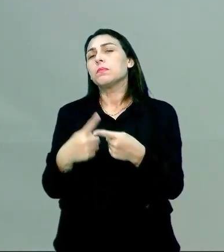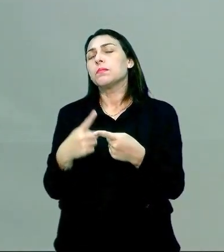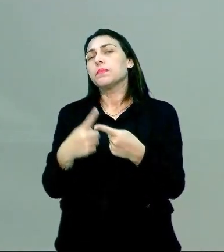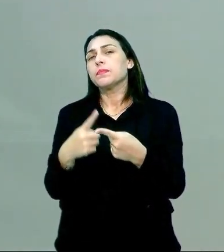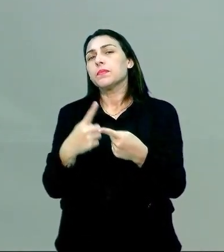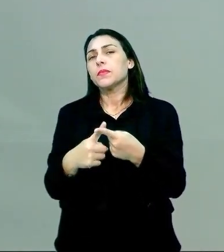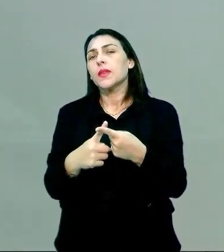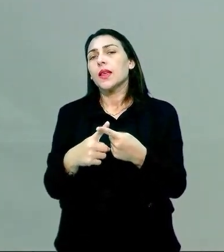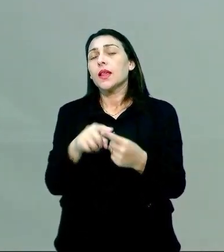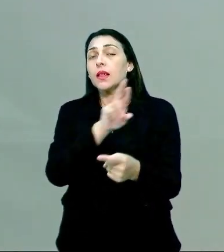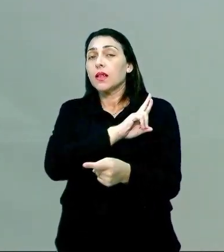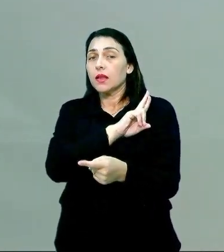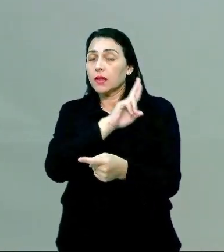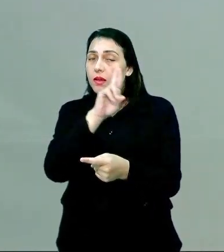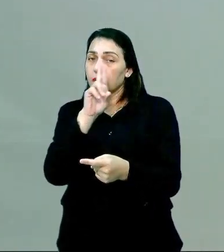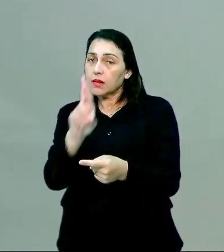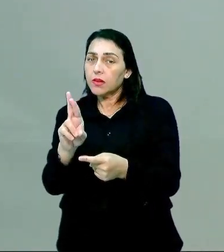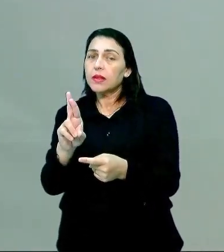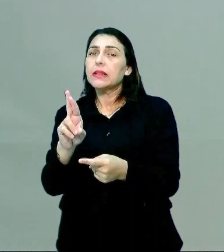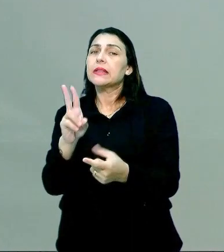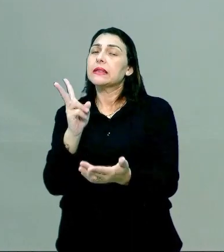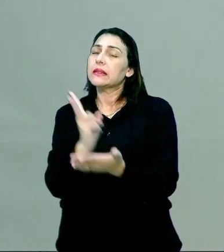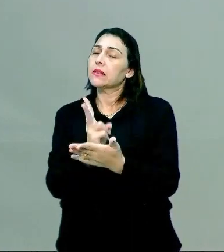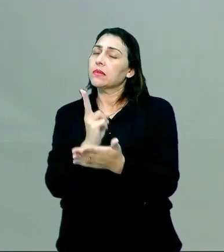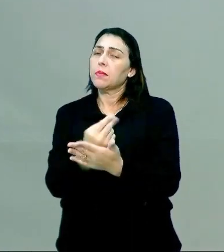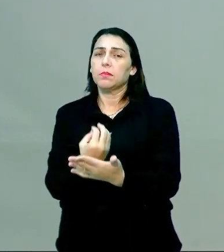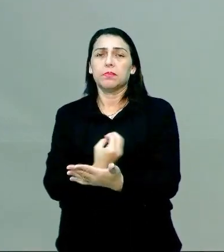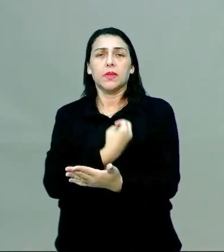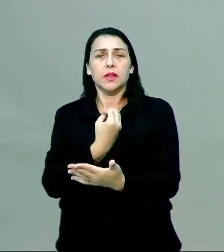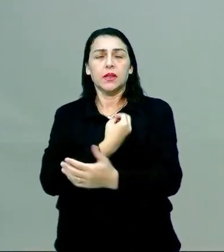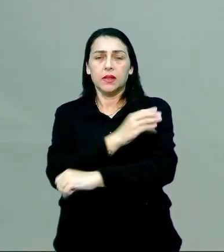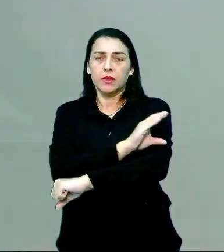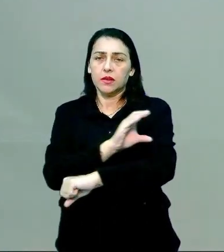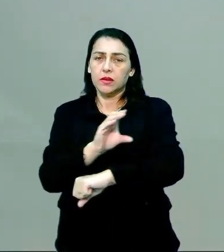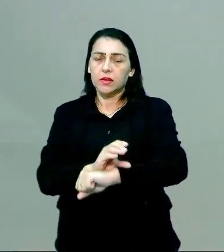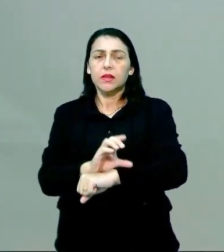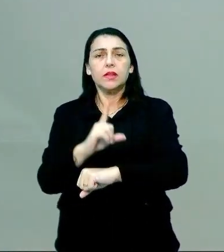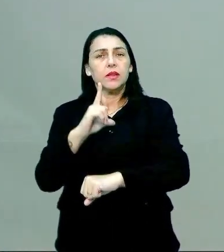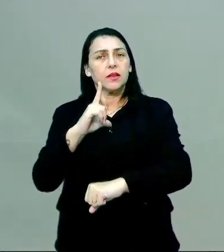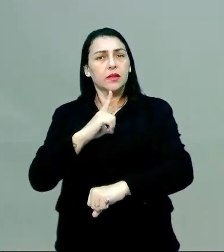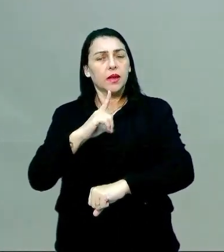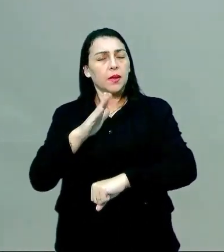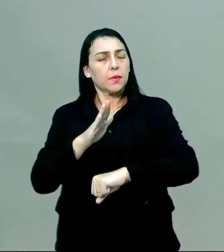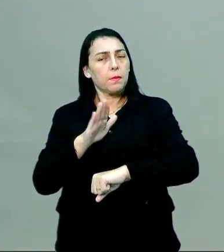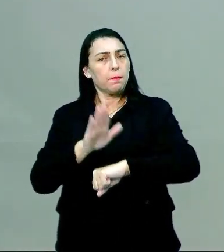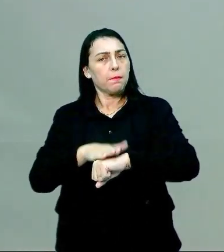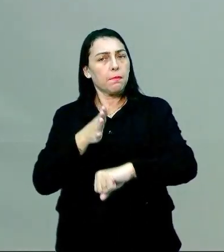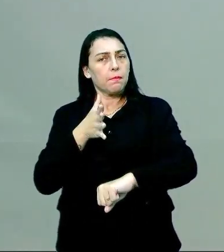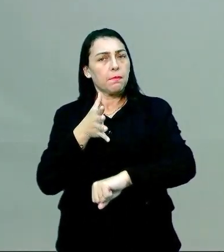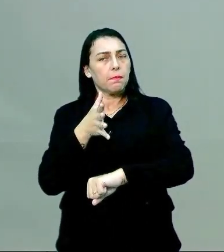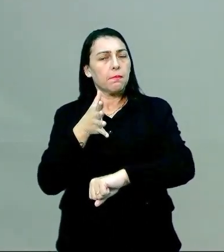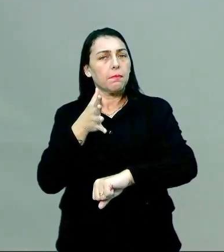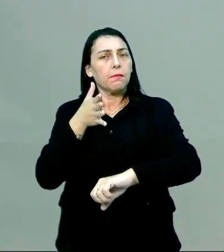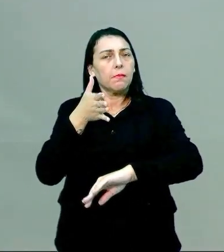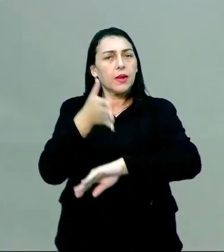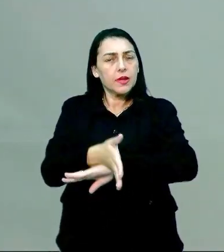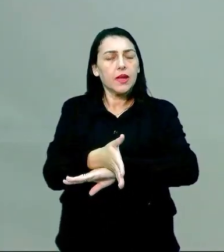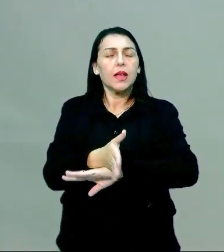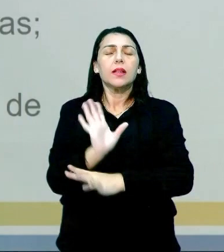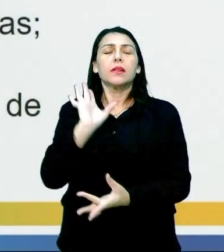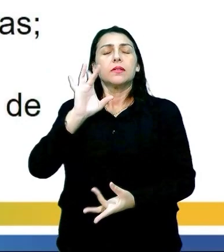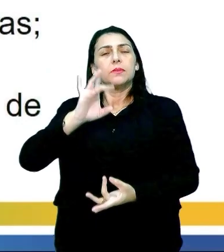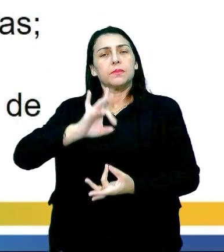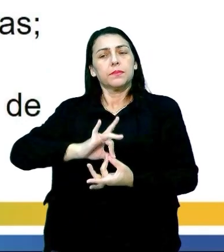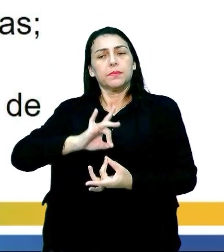essa parte religiosa, ela é muito enraizada nessa cultura. Então, a gente acaba tendo um pouco mais acesso a esse segmento espiritual,